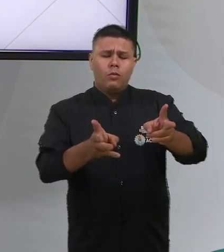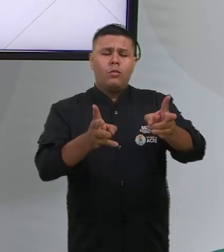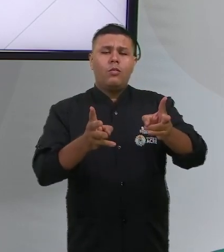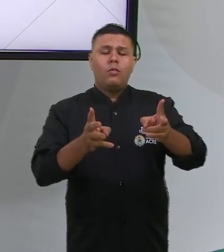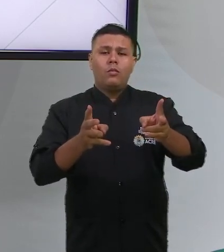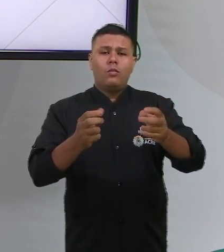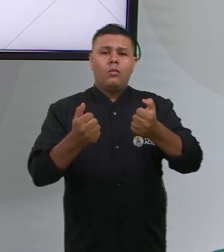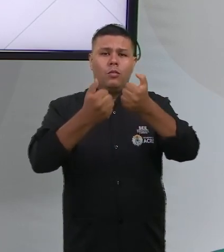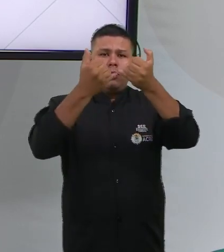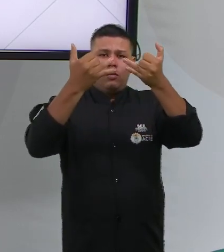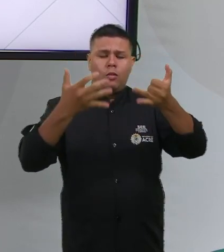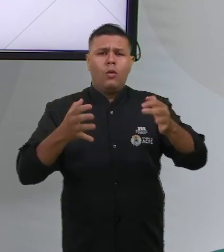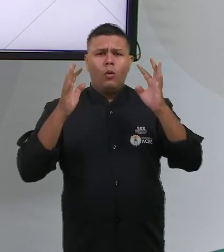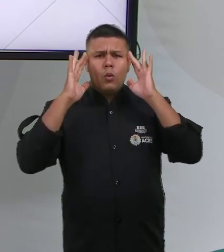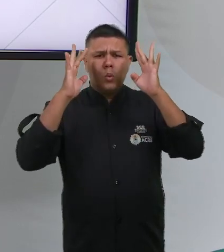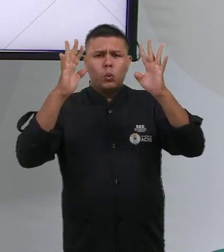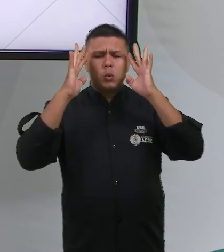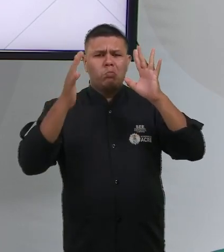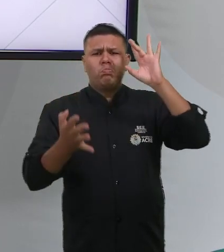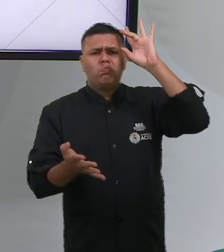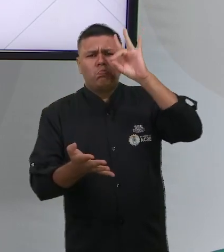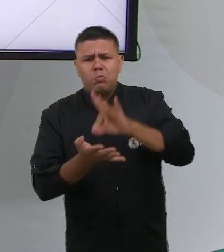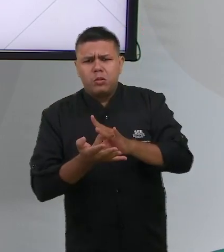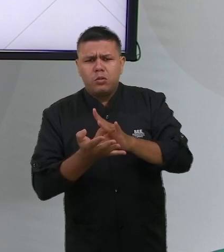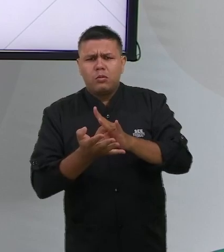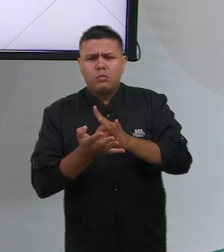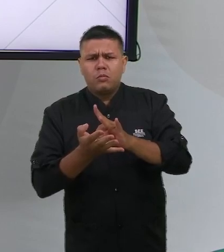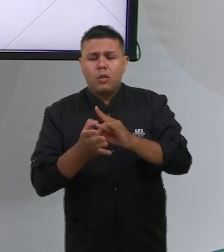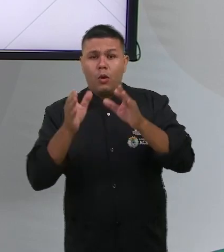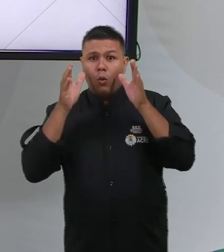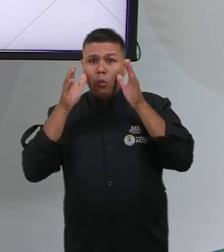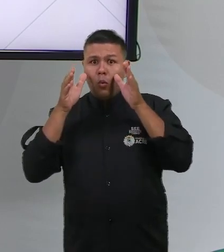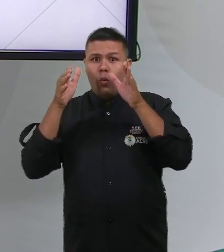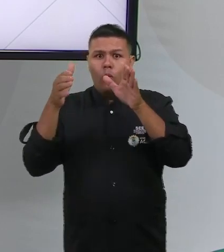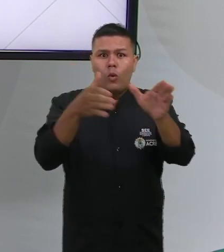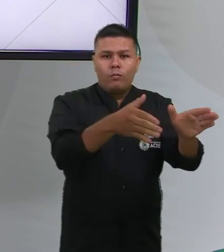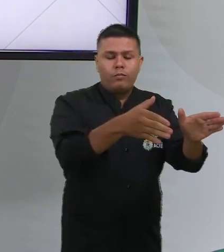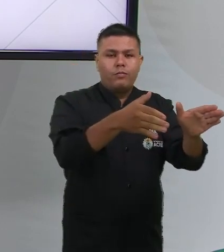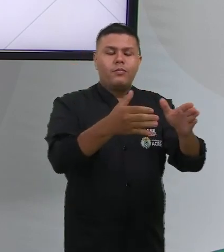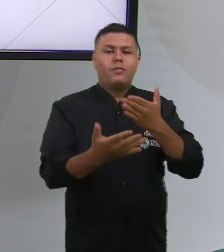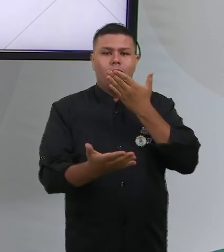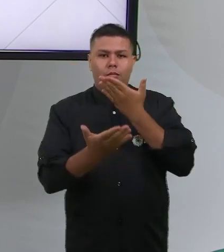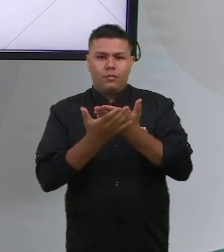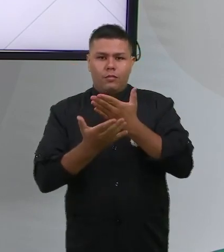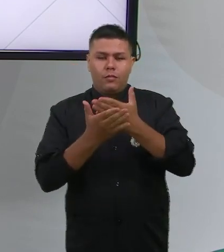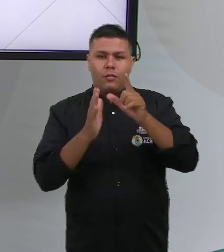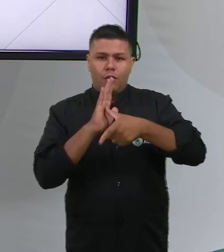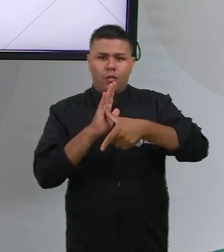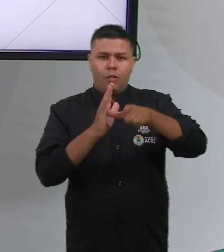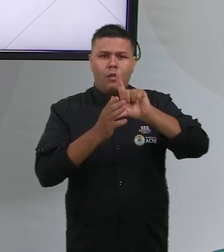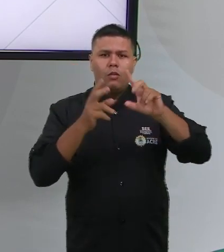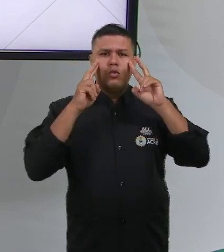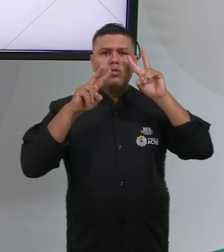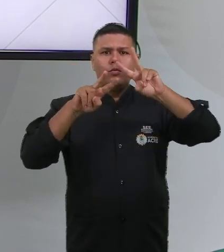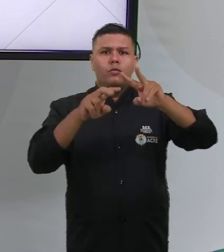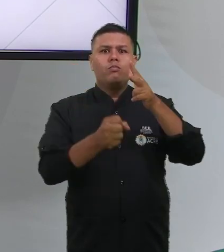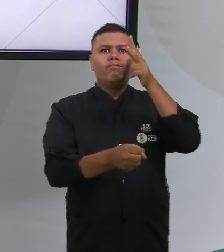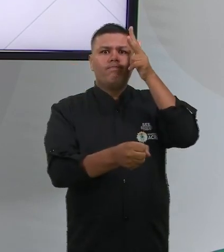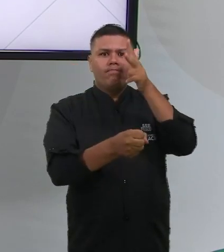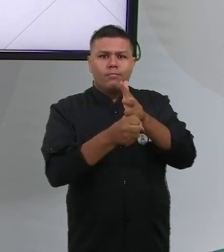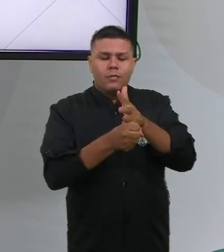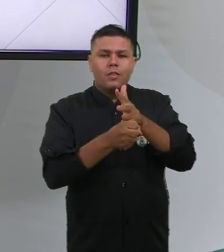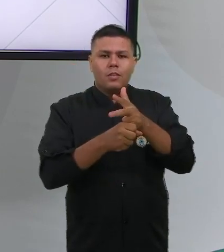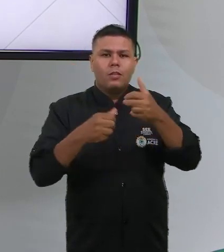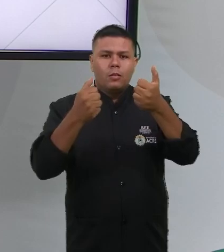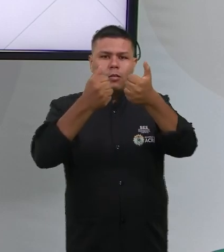falando aí de quando os sonhos não se realizam, os desvios de percurso. Na aula anterior, a gente viu uma animação, né? Trabalhamos